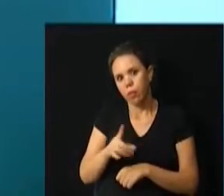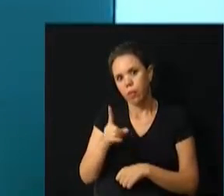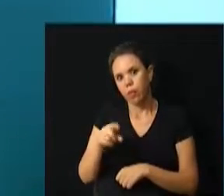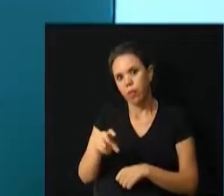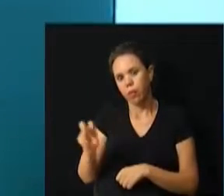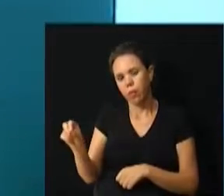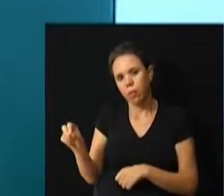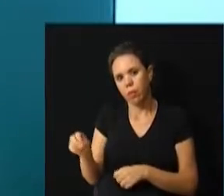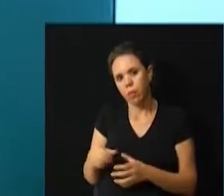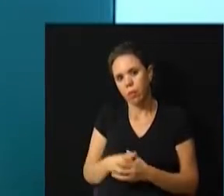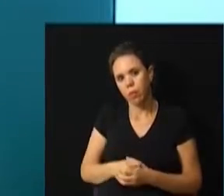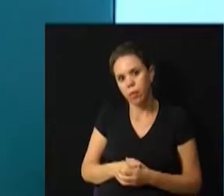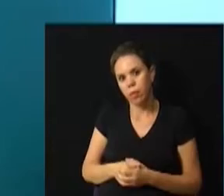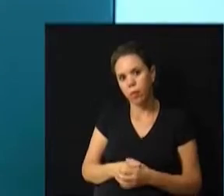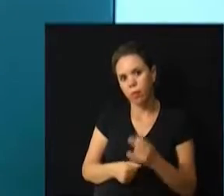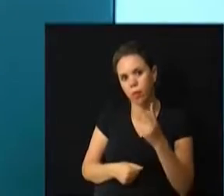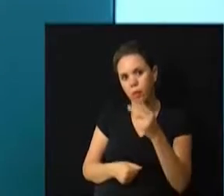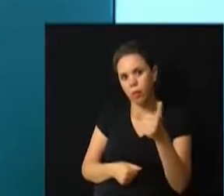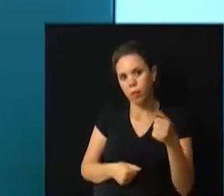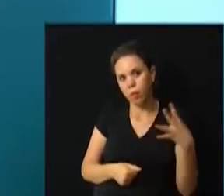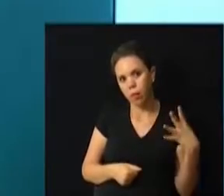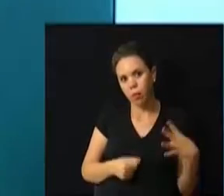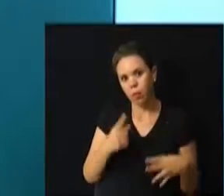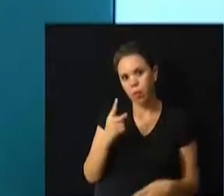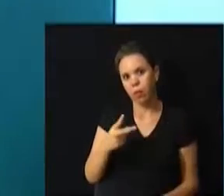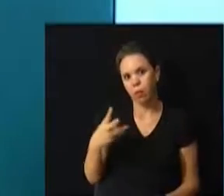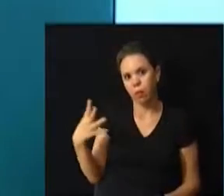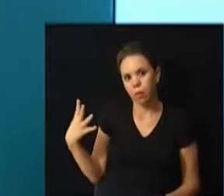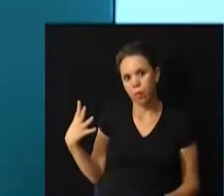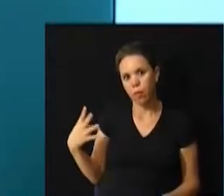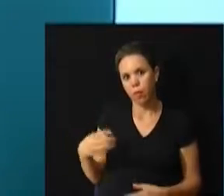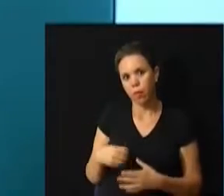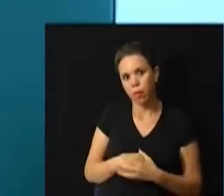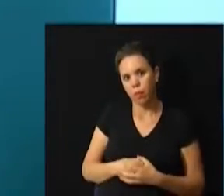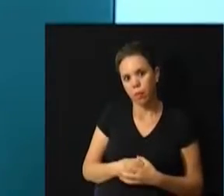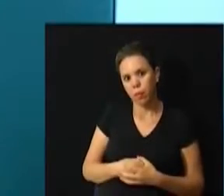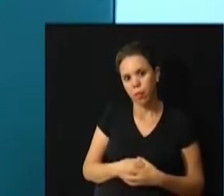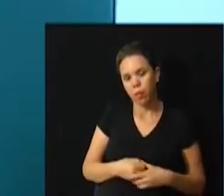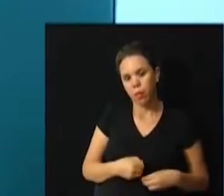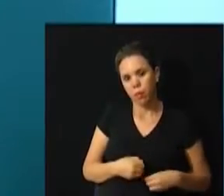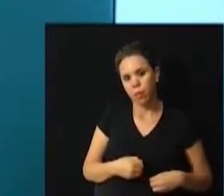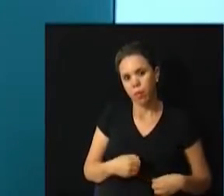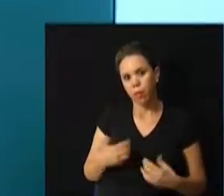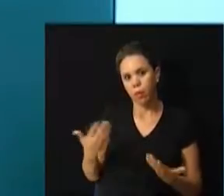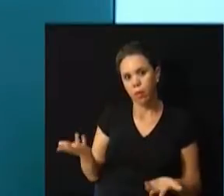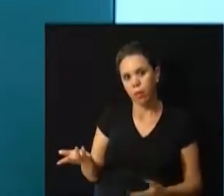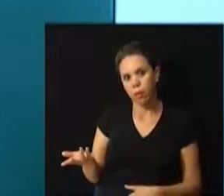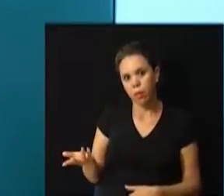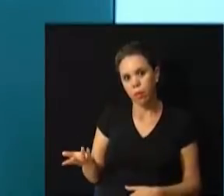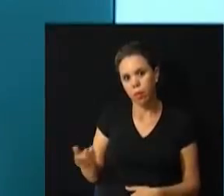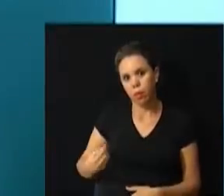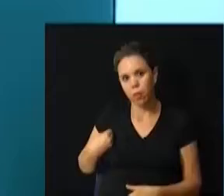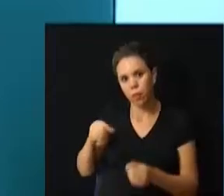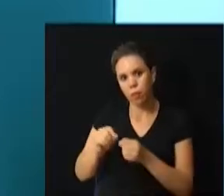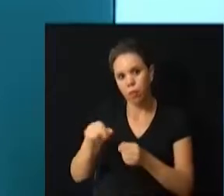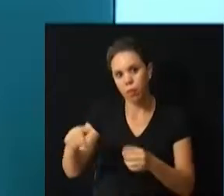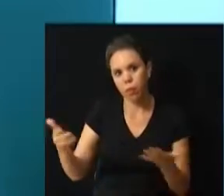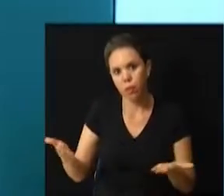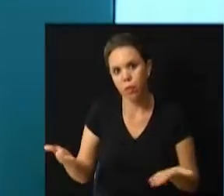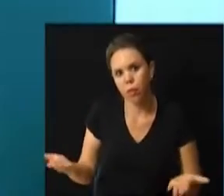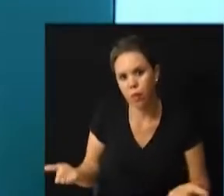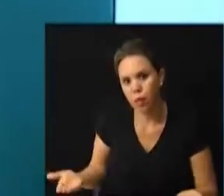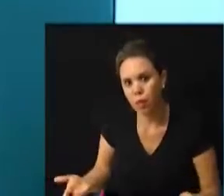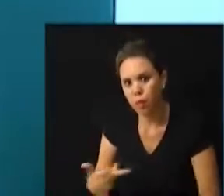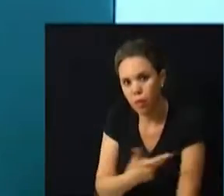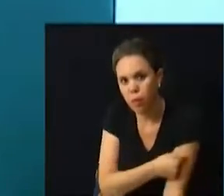a 650. Em 2014, só 124. Então, isso que nós estamos fazendo